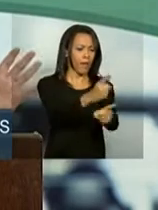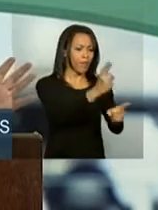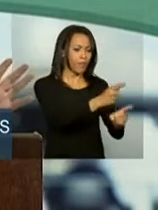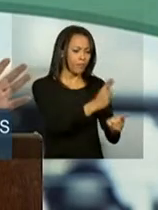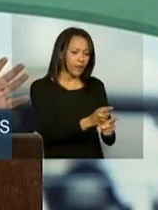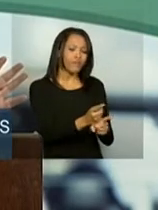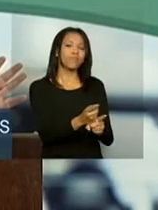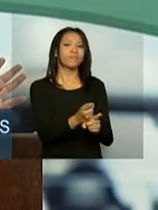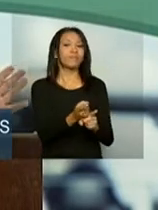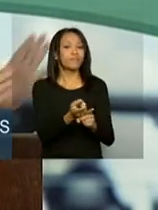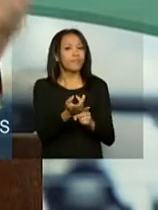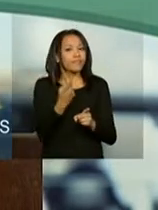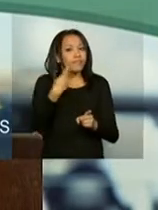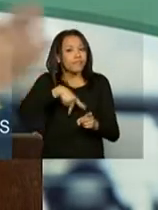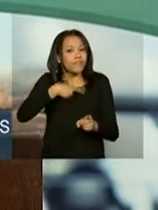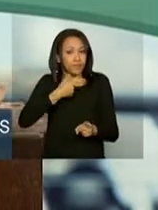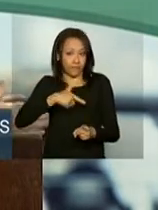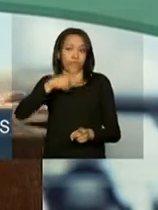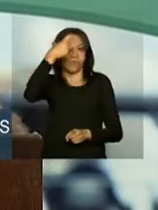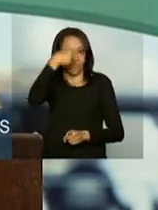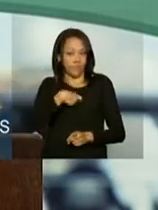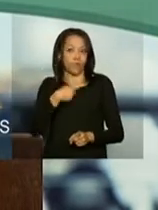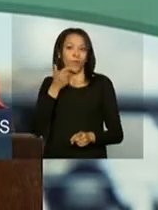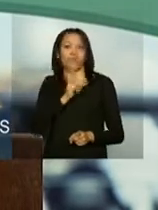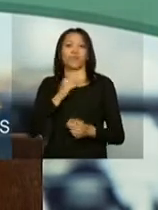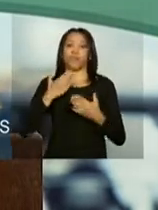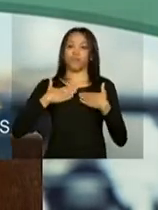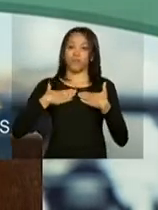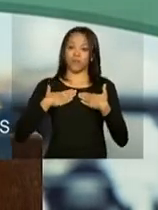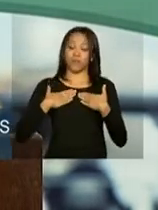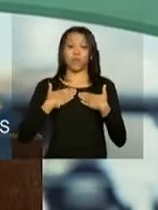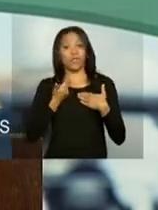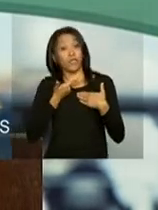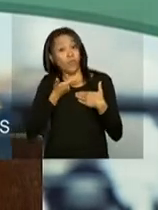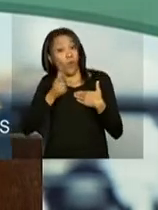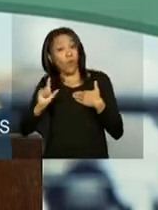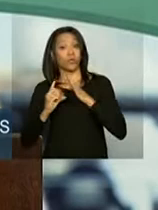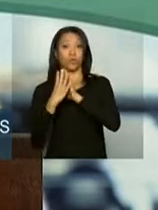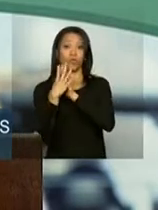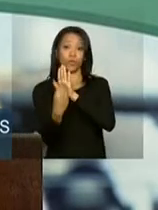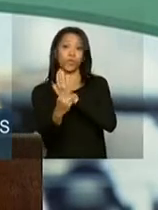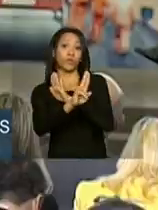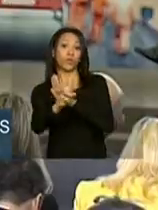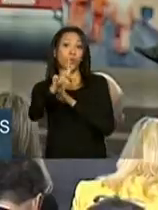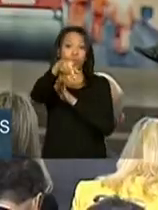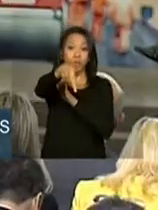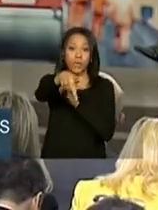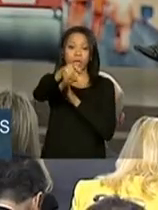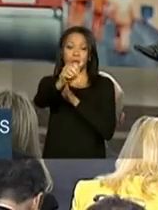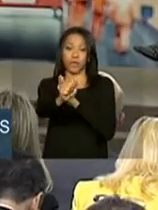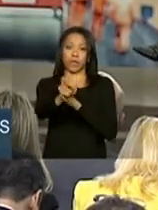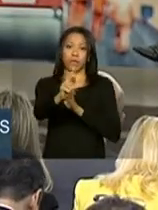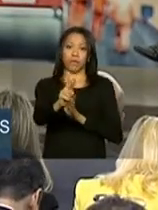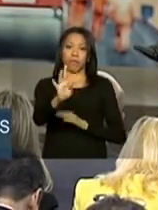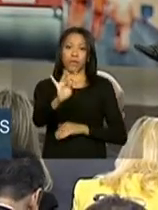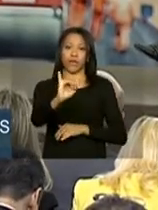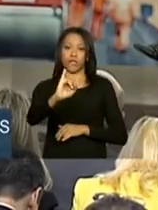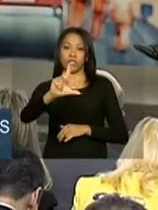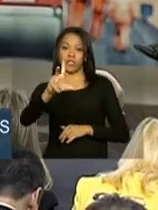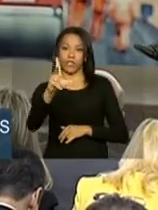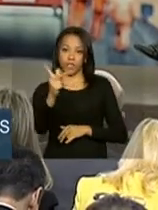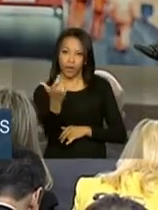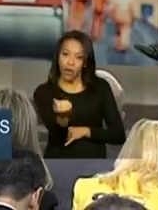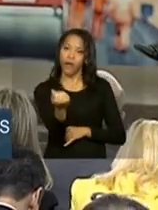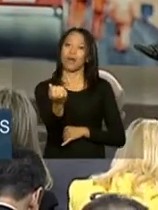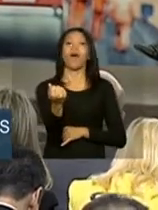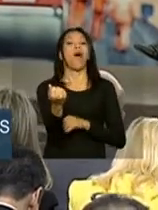achar. Isso é um modelo. Tem um outro modelo que chama de partilha. Nele, nós sabemos que ali